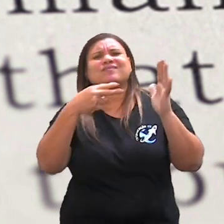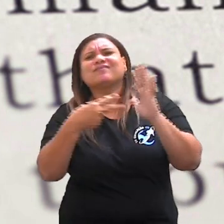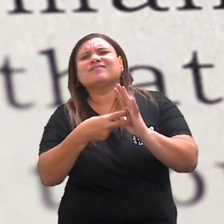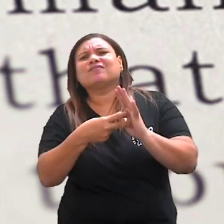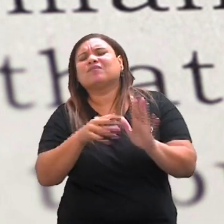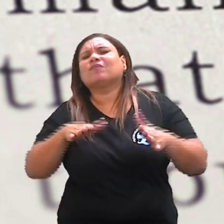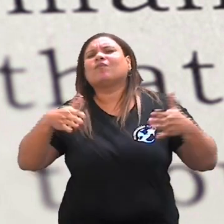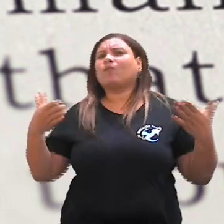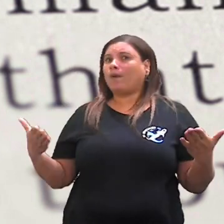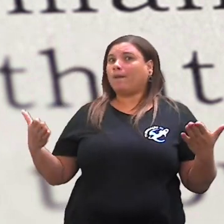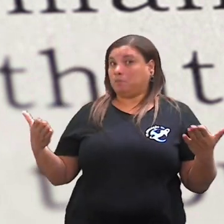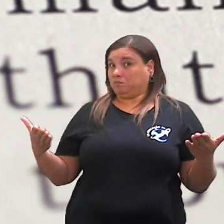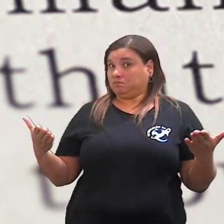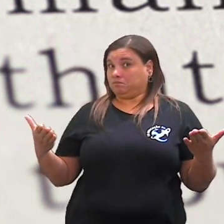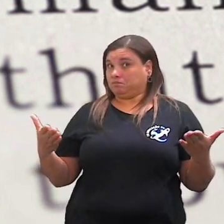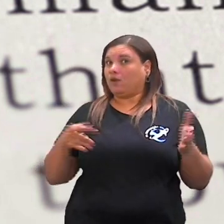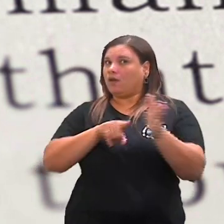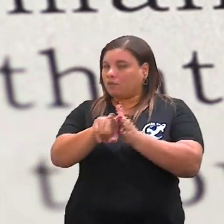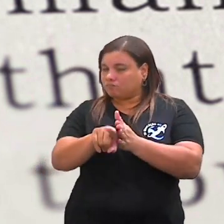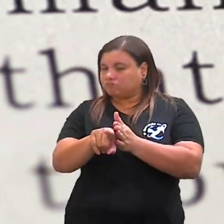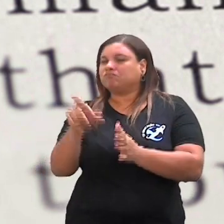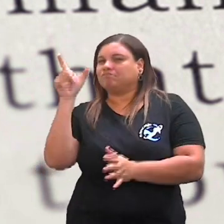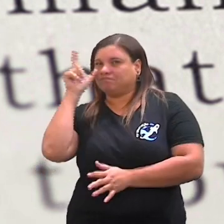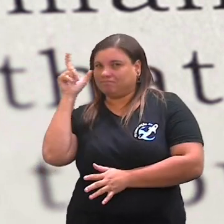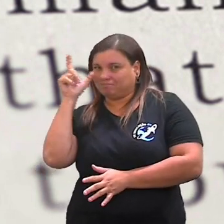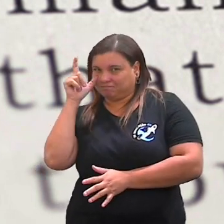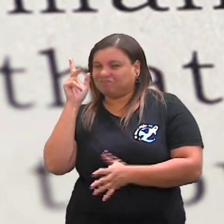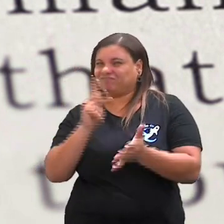correta? Perguntas interessantes, não é mesmo? Bom,